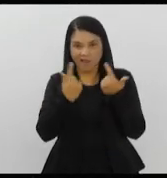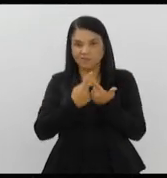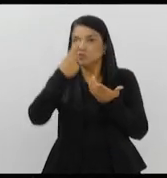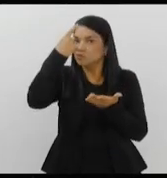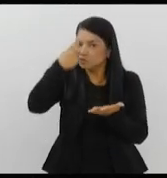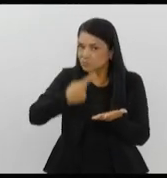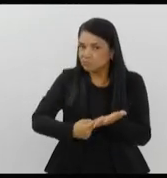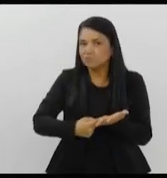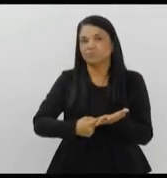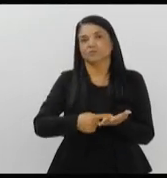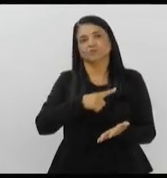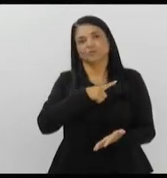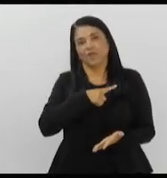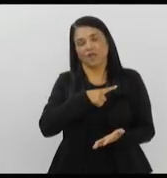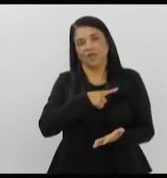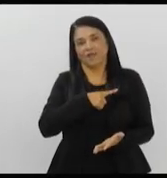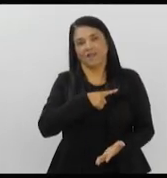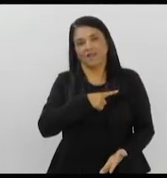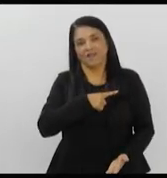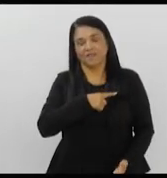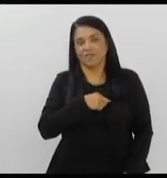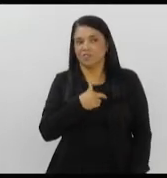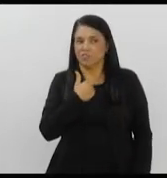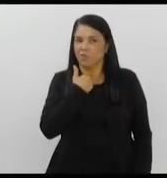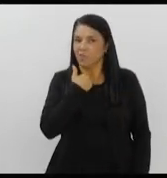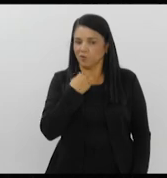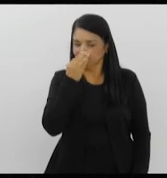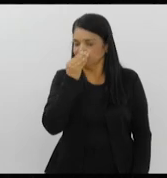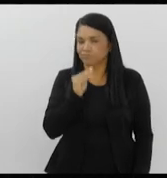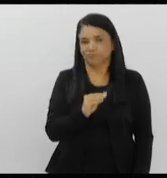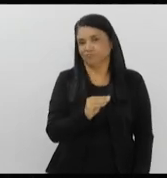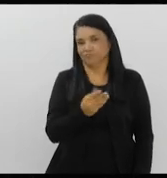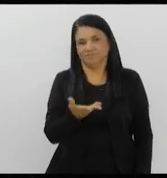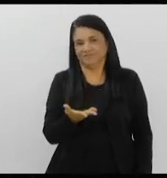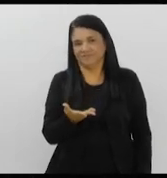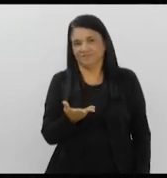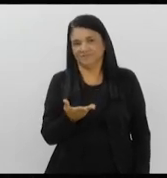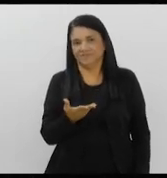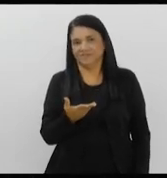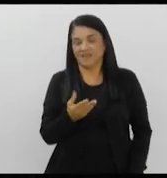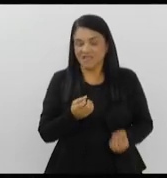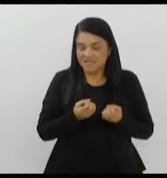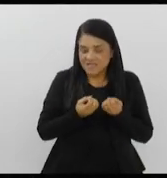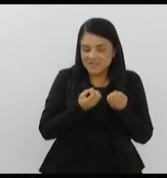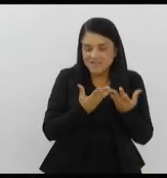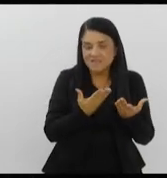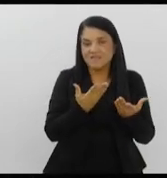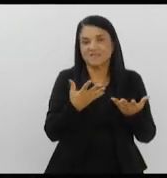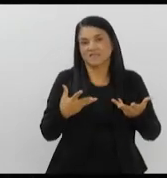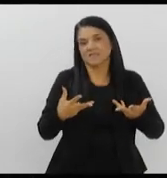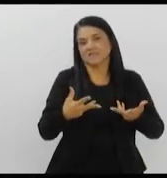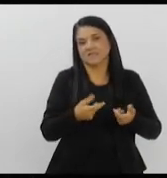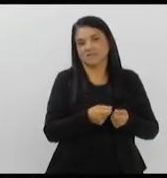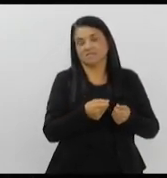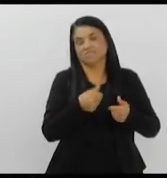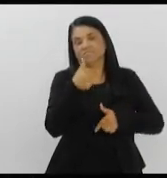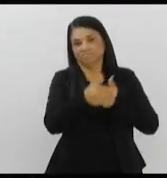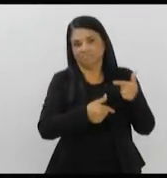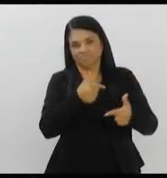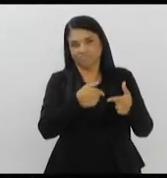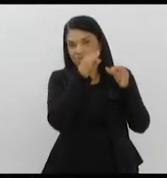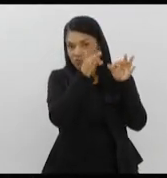E esse compromisso a gente não pode se furtar, que é dar serviço de qualidade e preço justo.